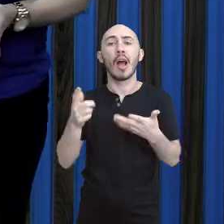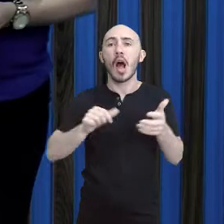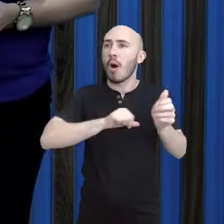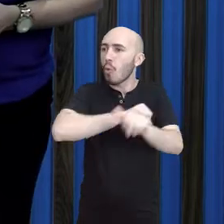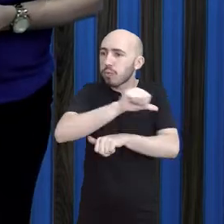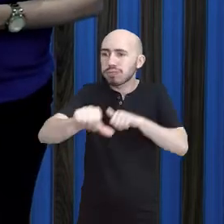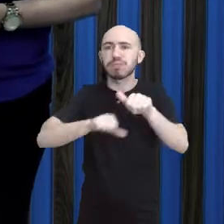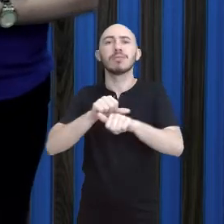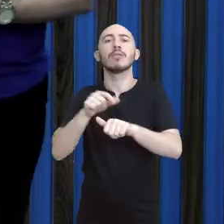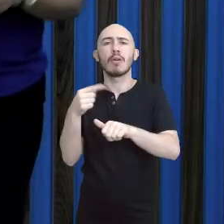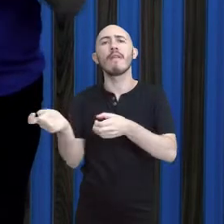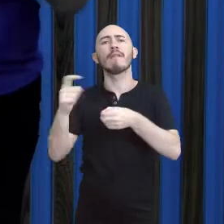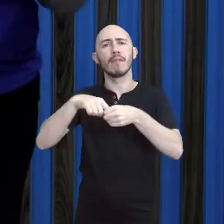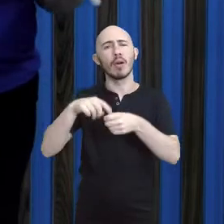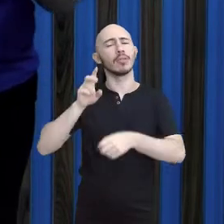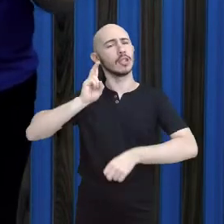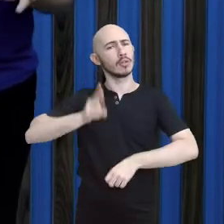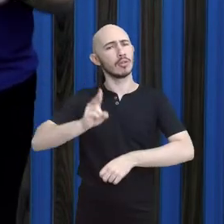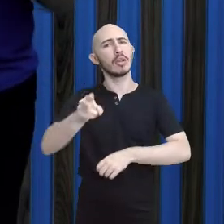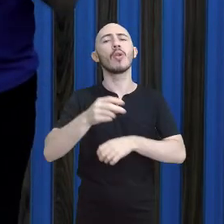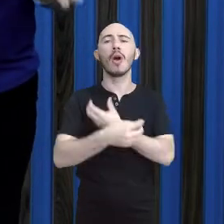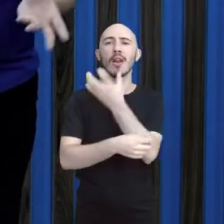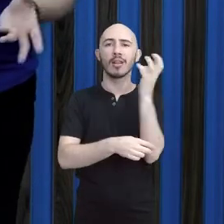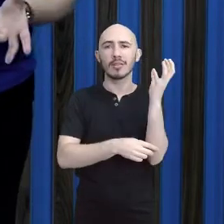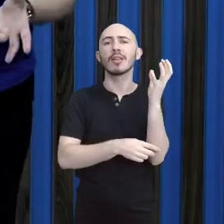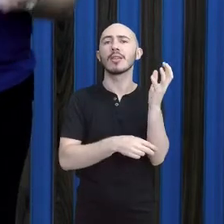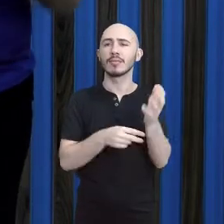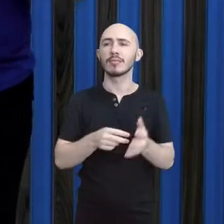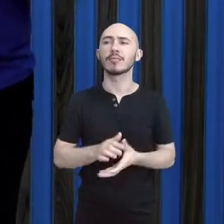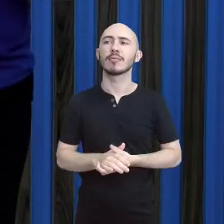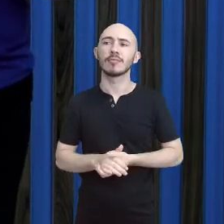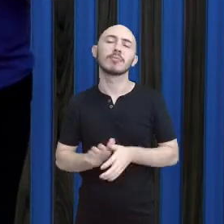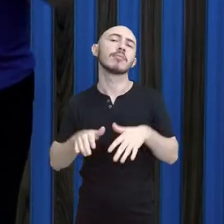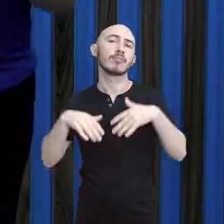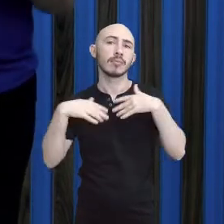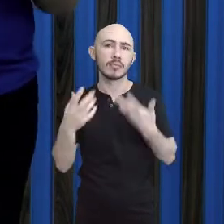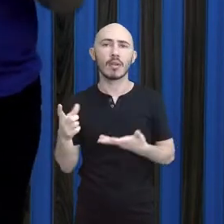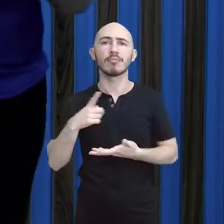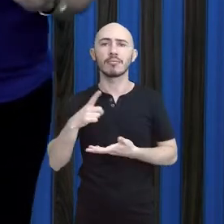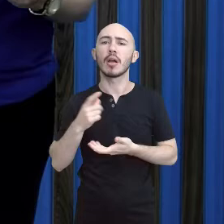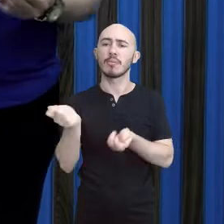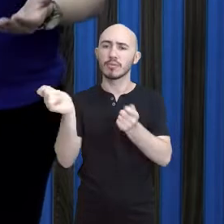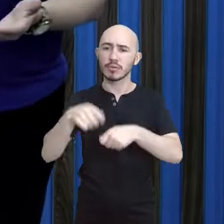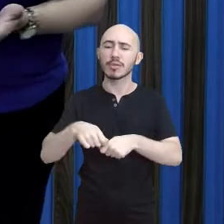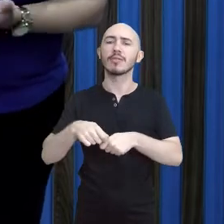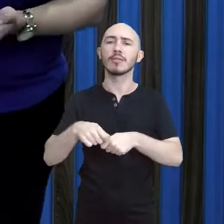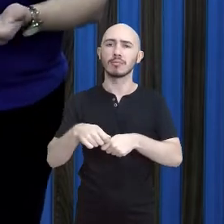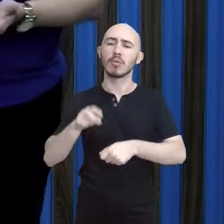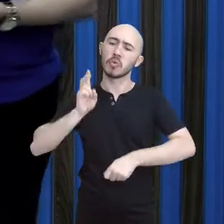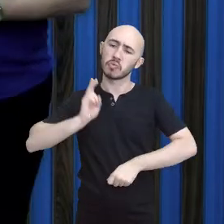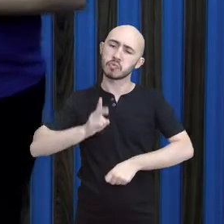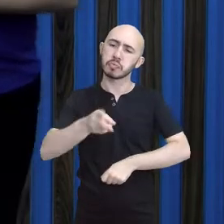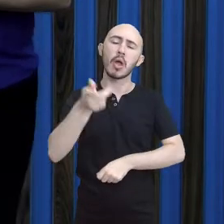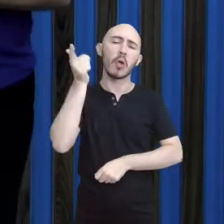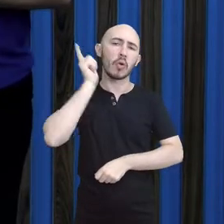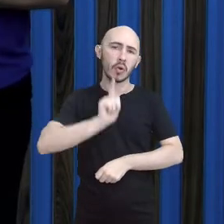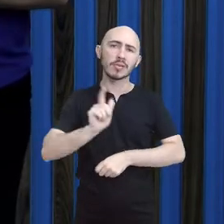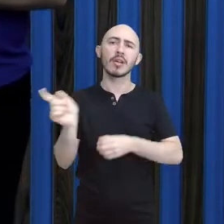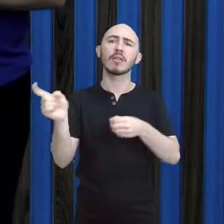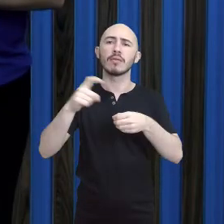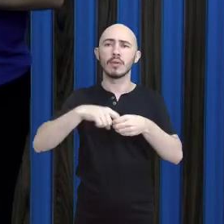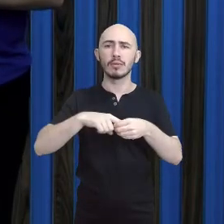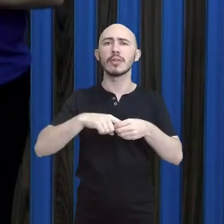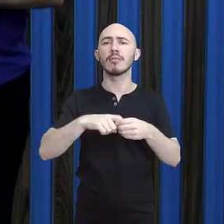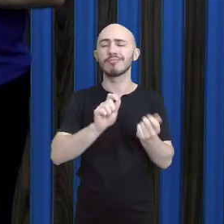mudança drástica, né, que aconteceu naturalmente. Ela tem essa resiliência, ela volta, ela consegue